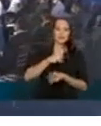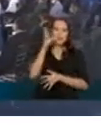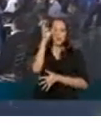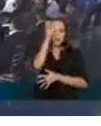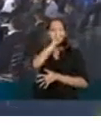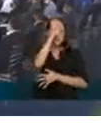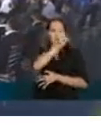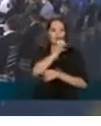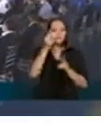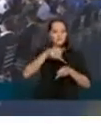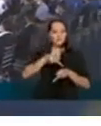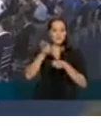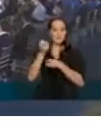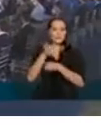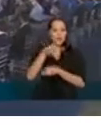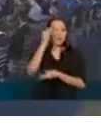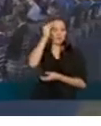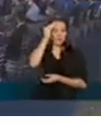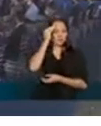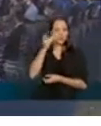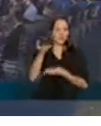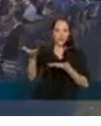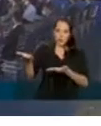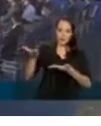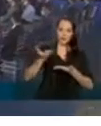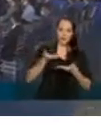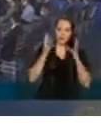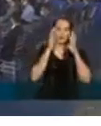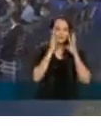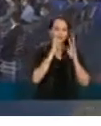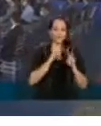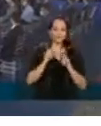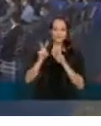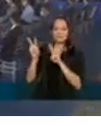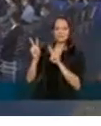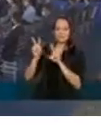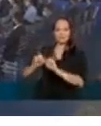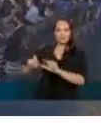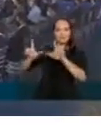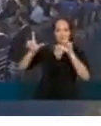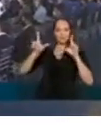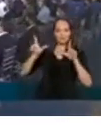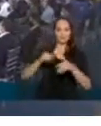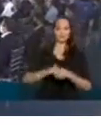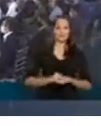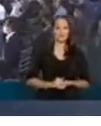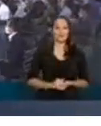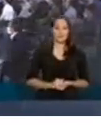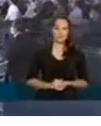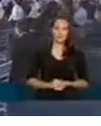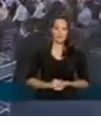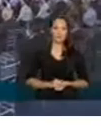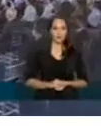essa percepção, convidamos a audiência a voltar o seu olhar para o telão.